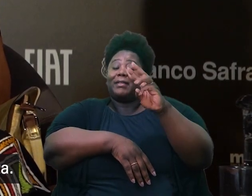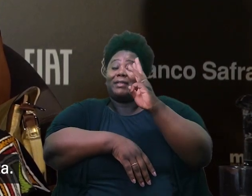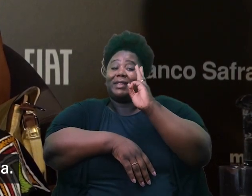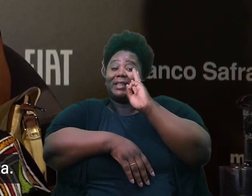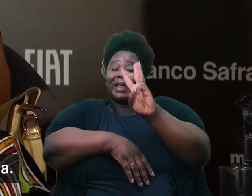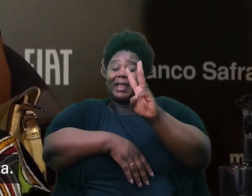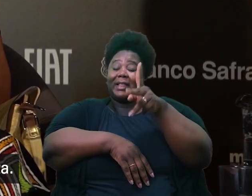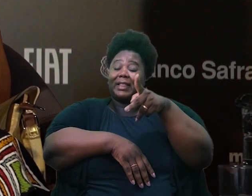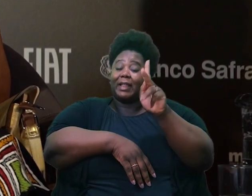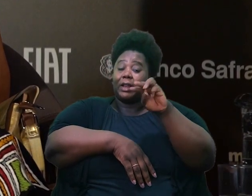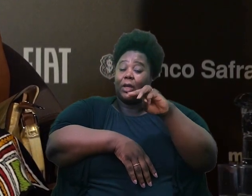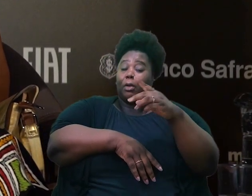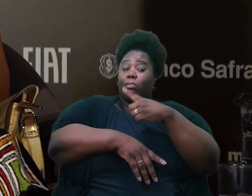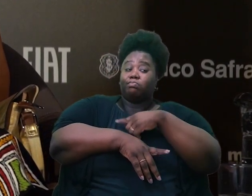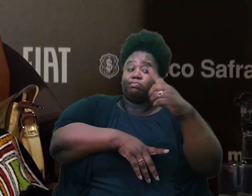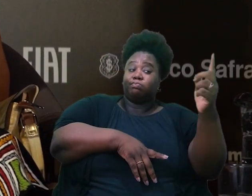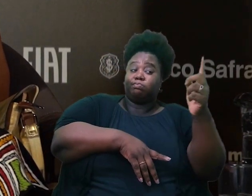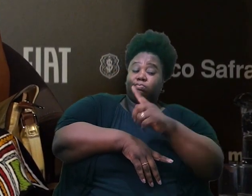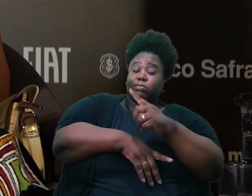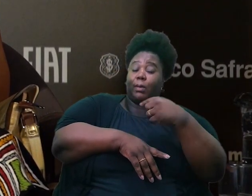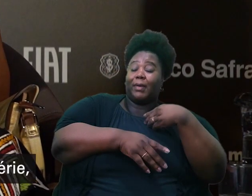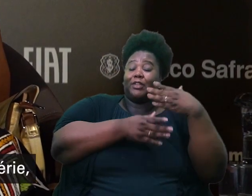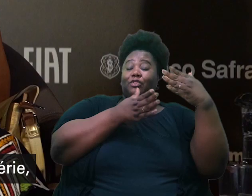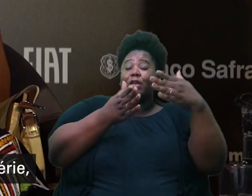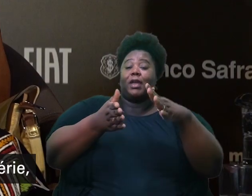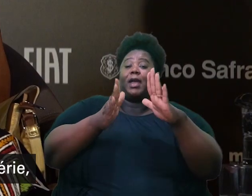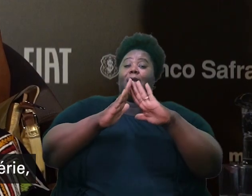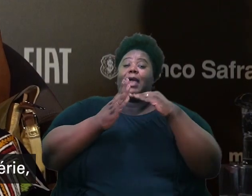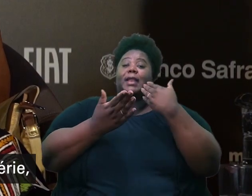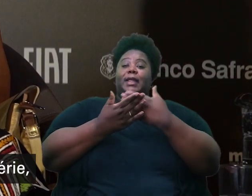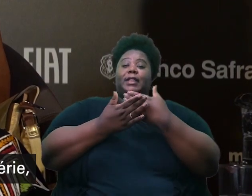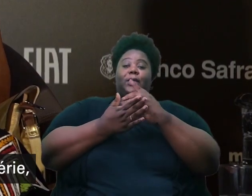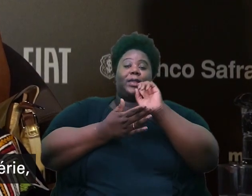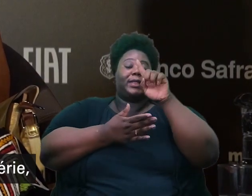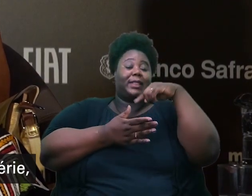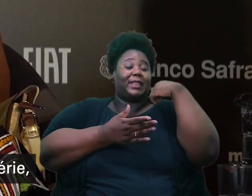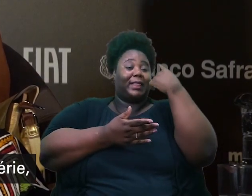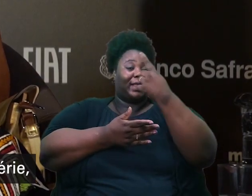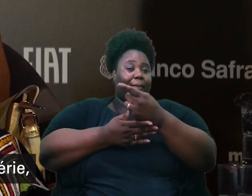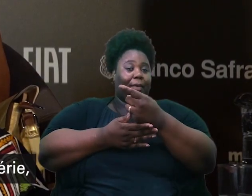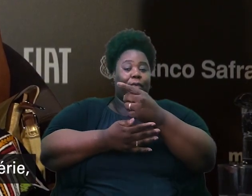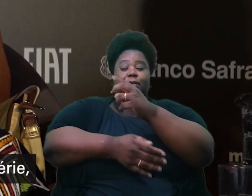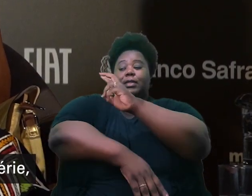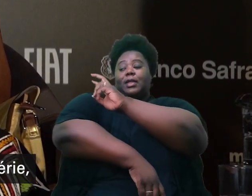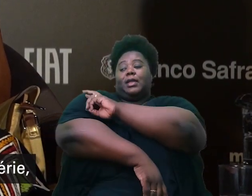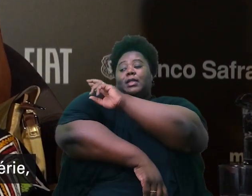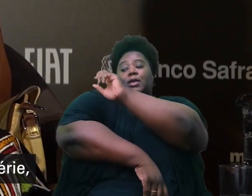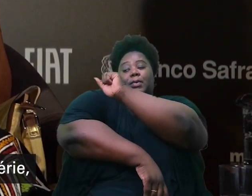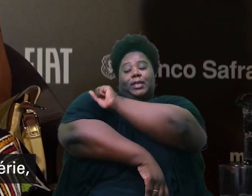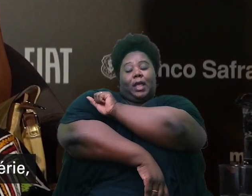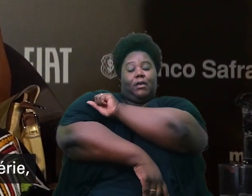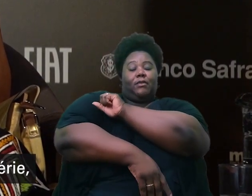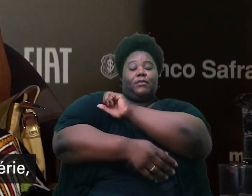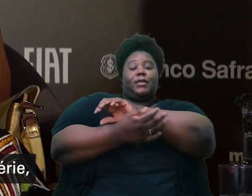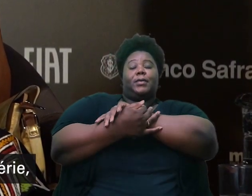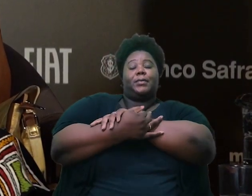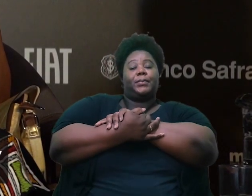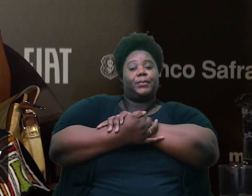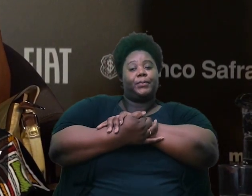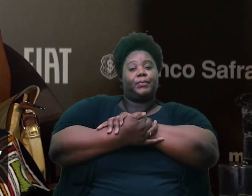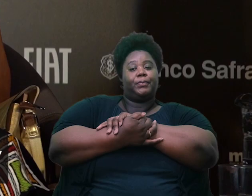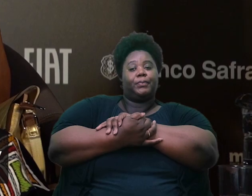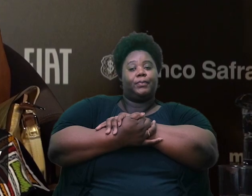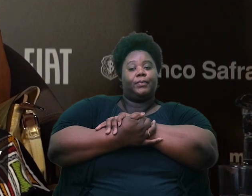volta. Para chegar na escola, depois, que era da 5ª à 8ª série,